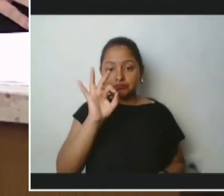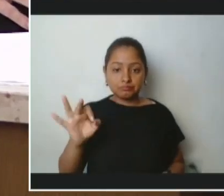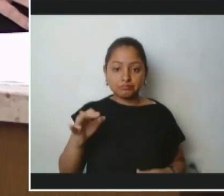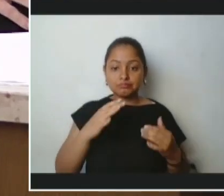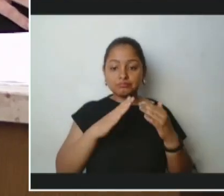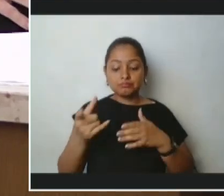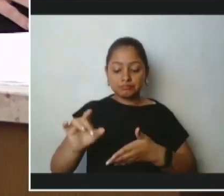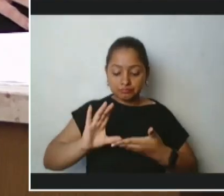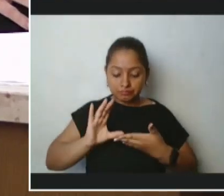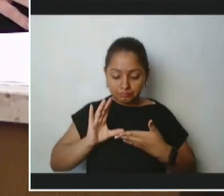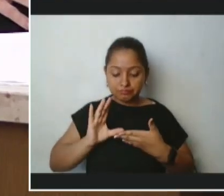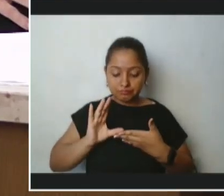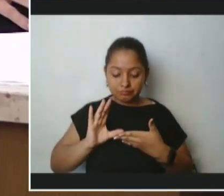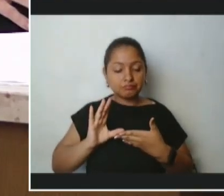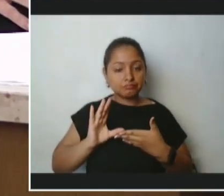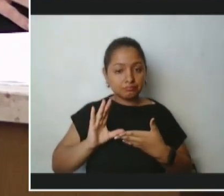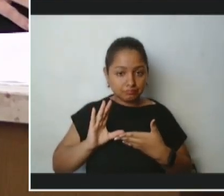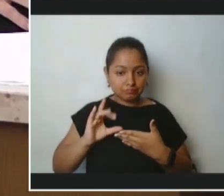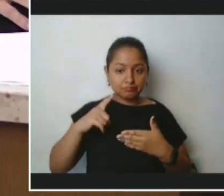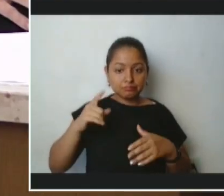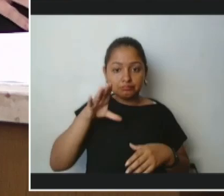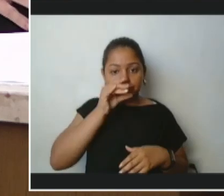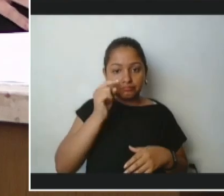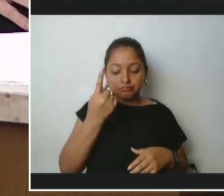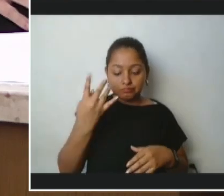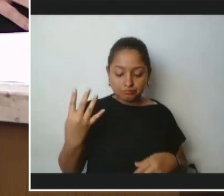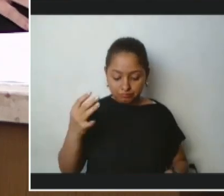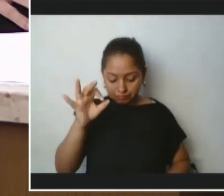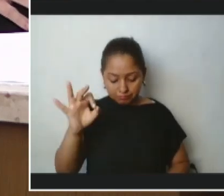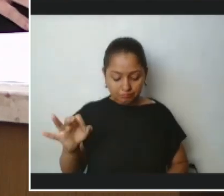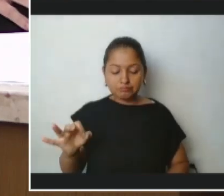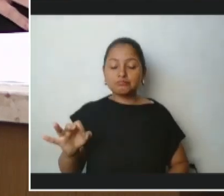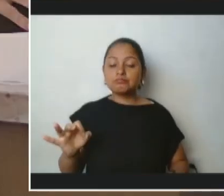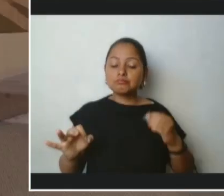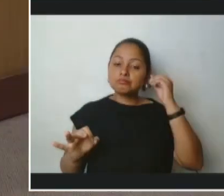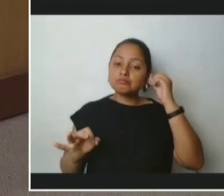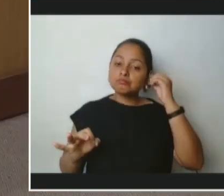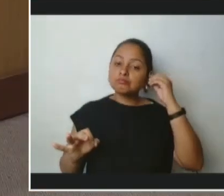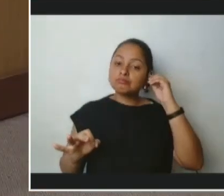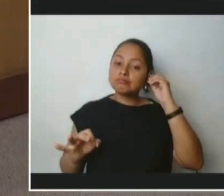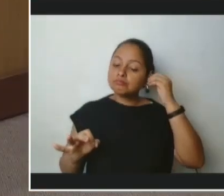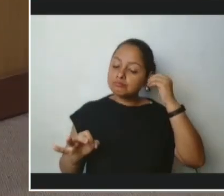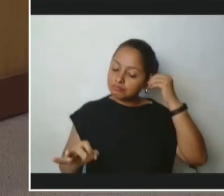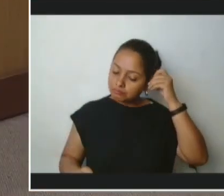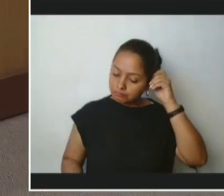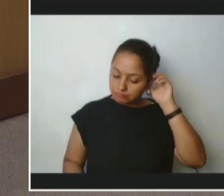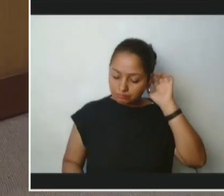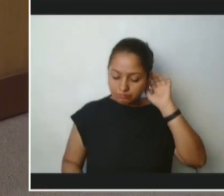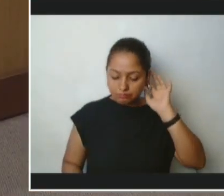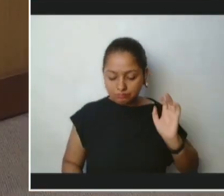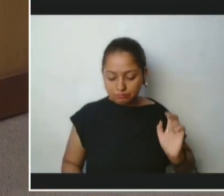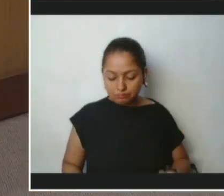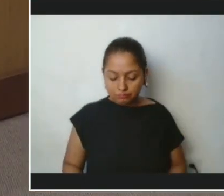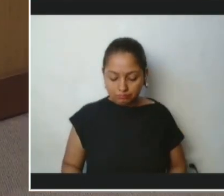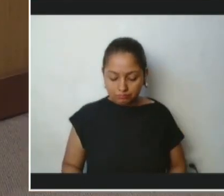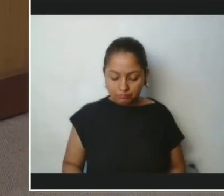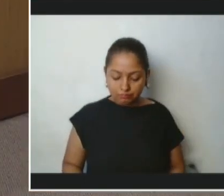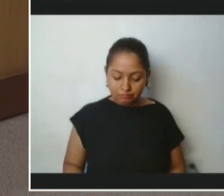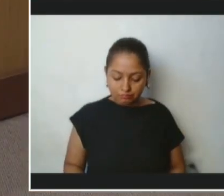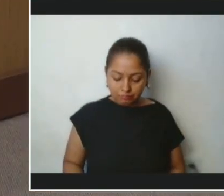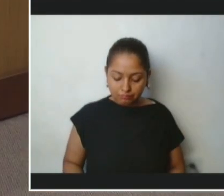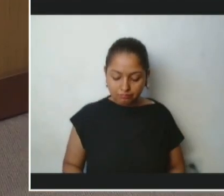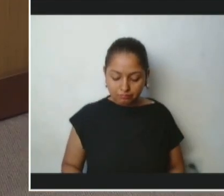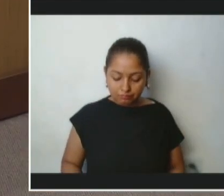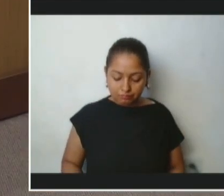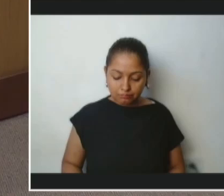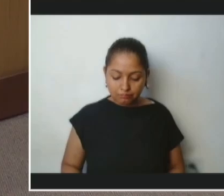14%, mais 22% da parte patronal do município. 22%. Poderia falar em números reais, mais ou menos, quanto